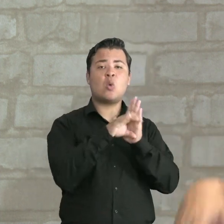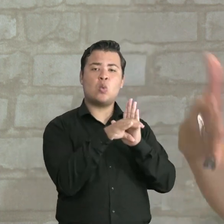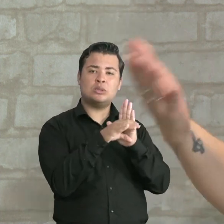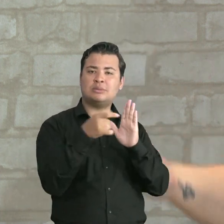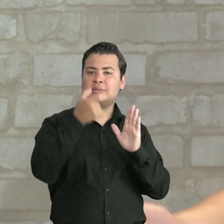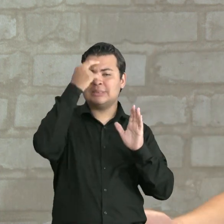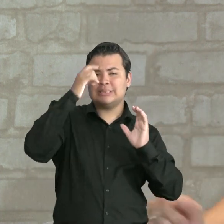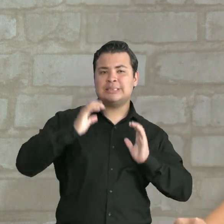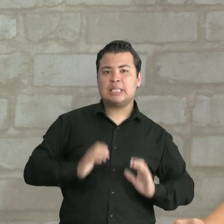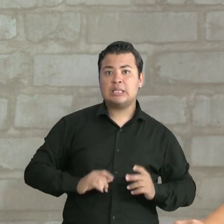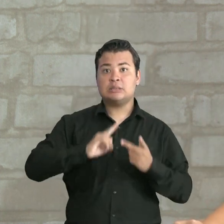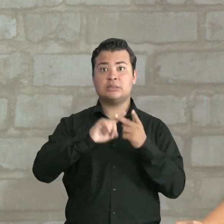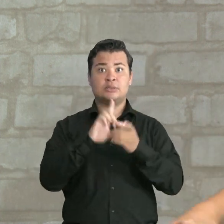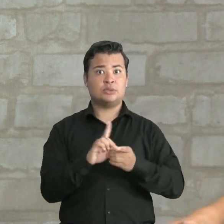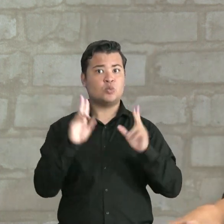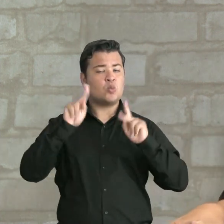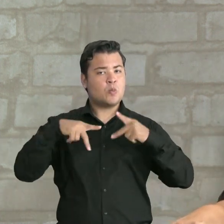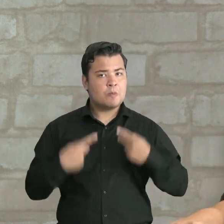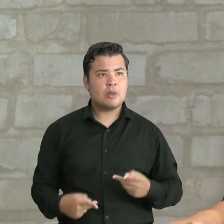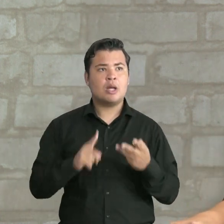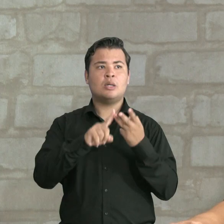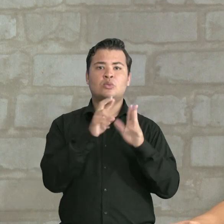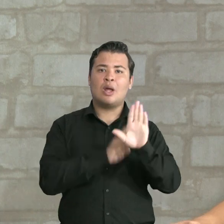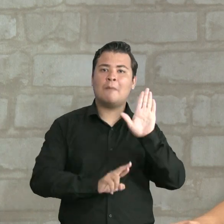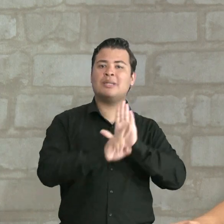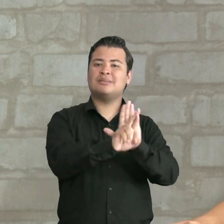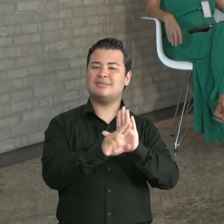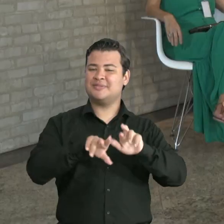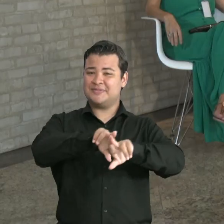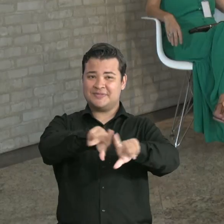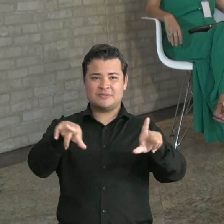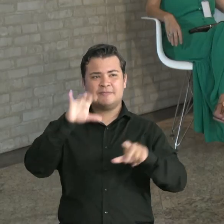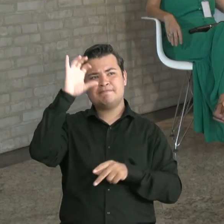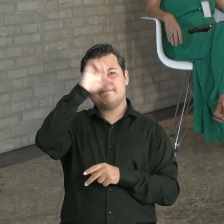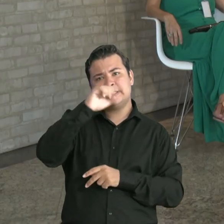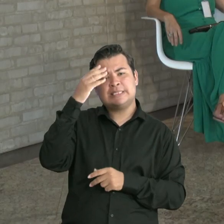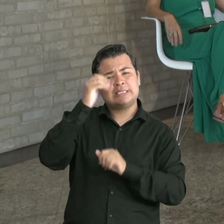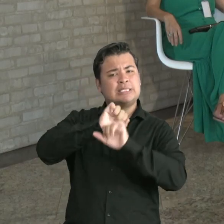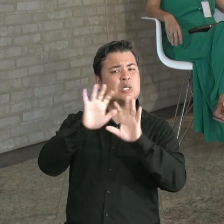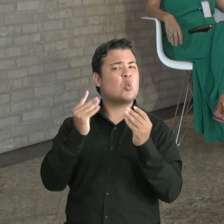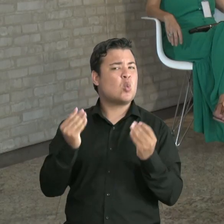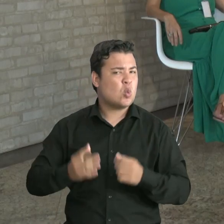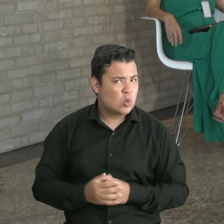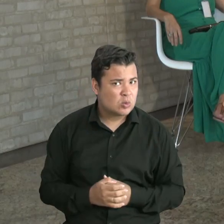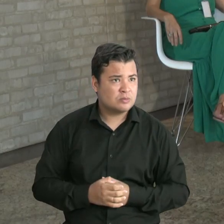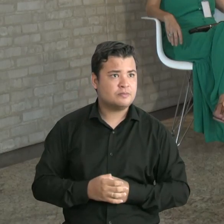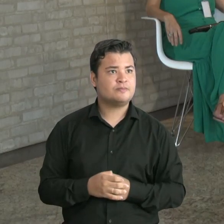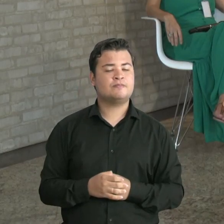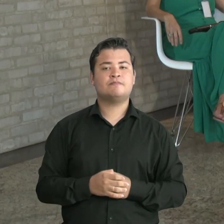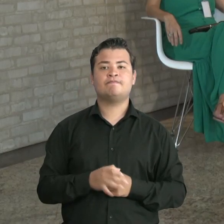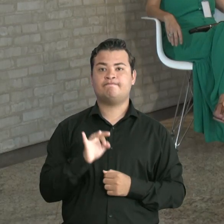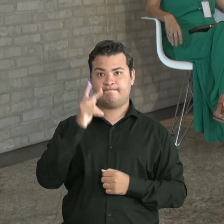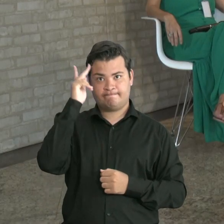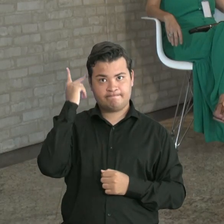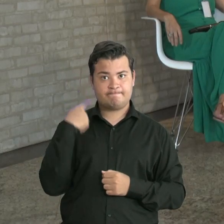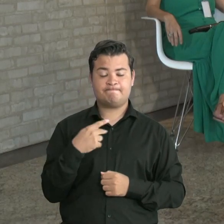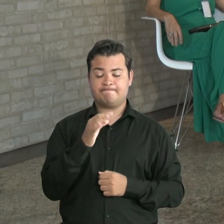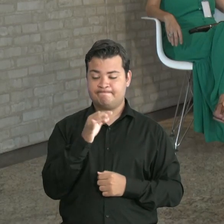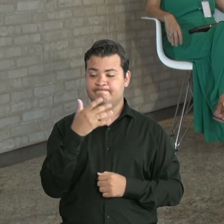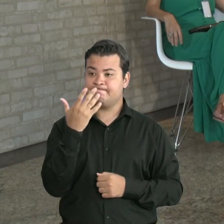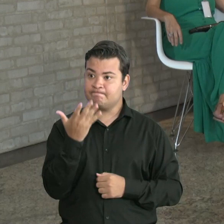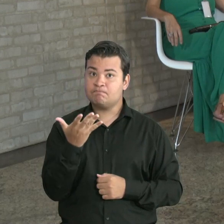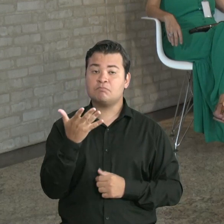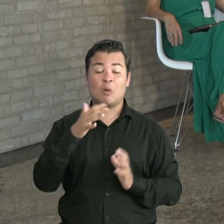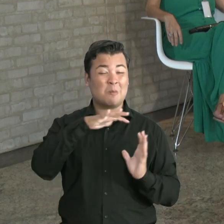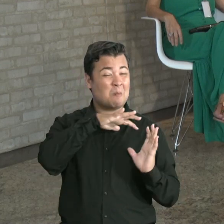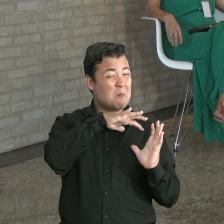democracia, representatividade. Bem, Camila, é um fenômeno